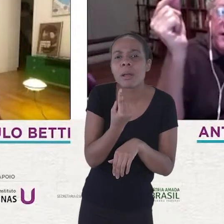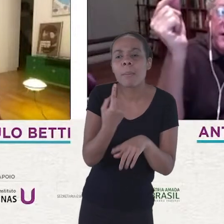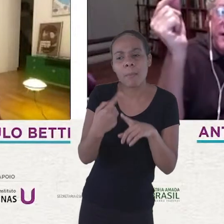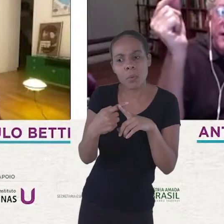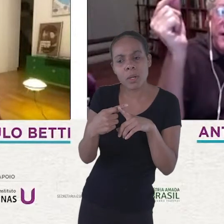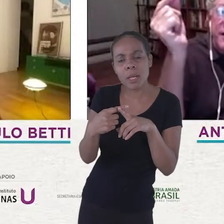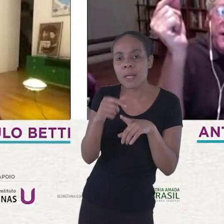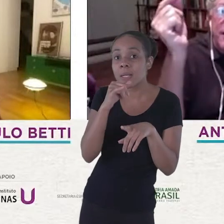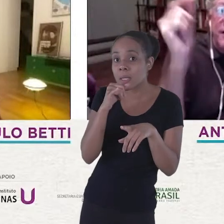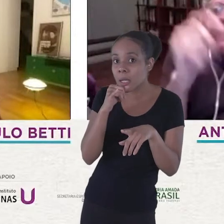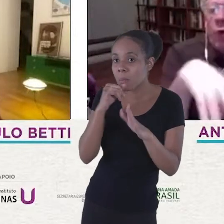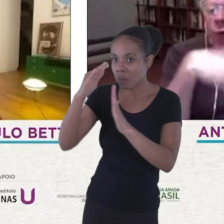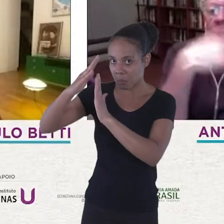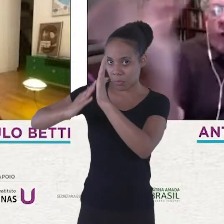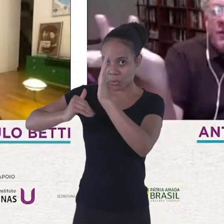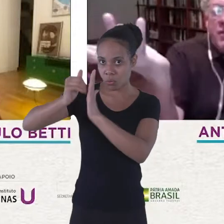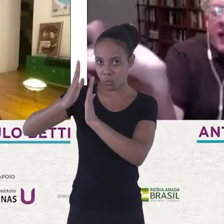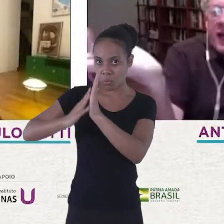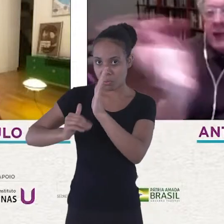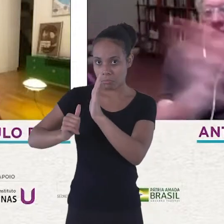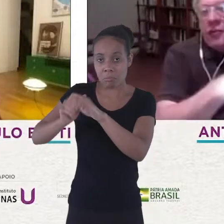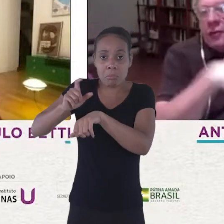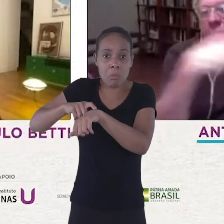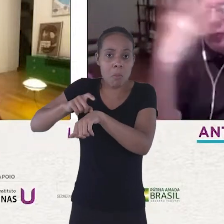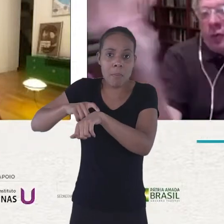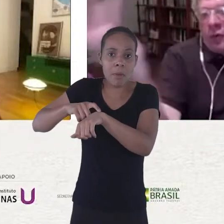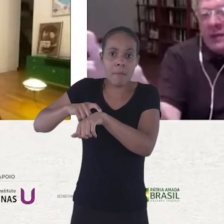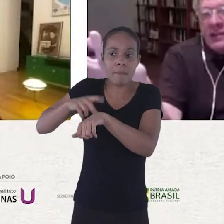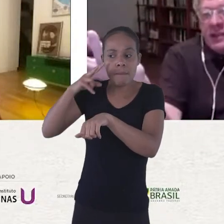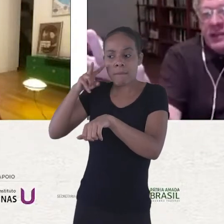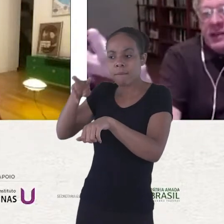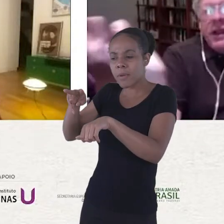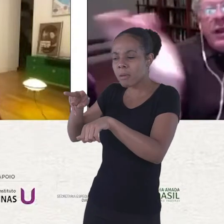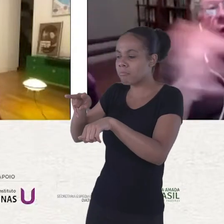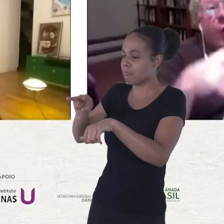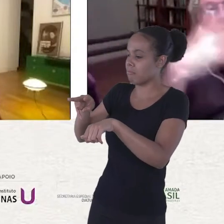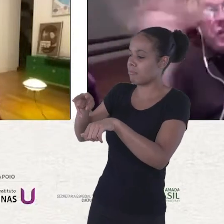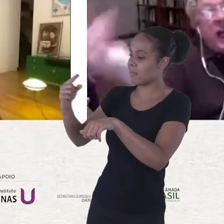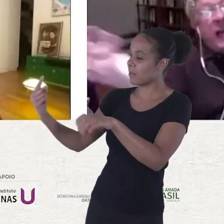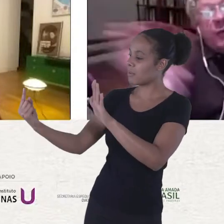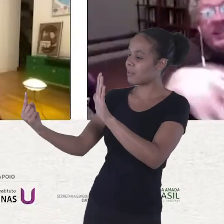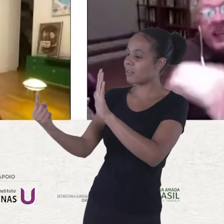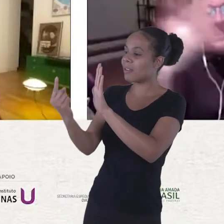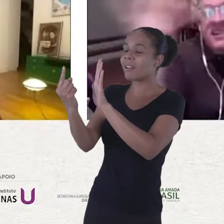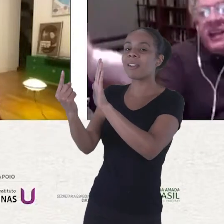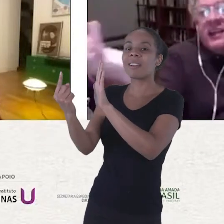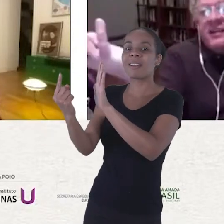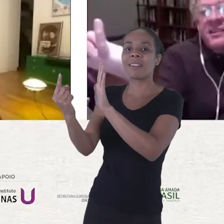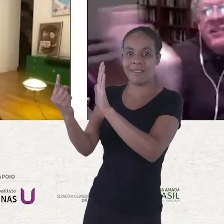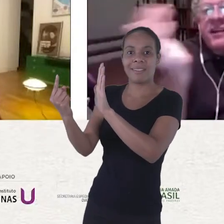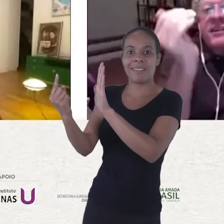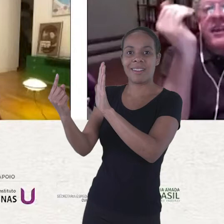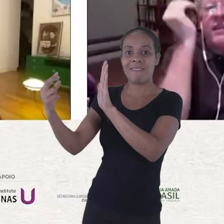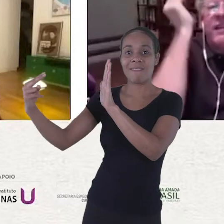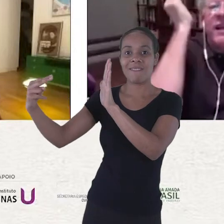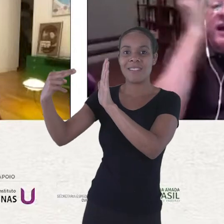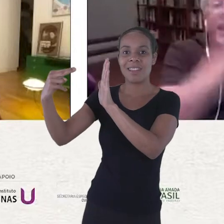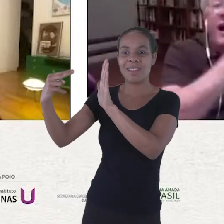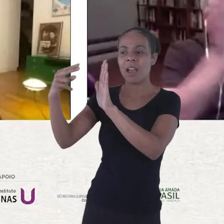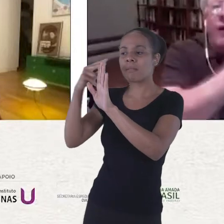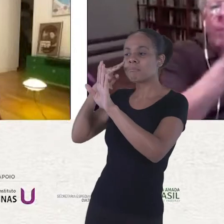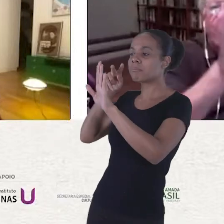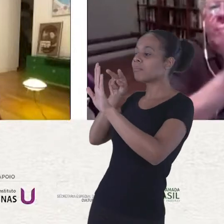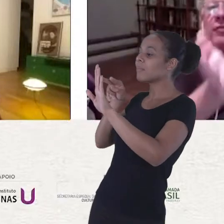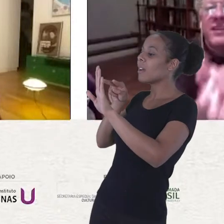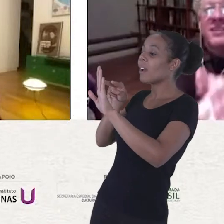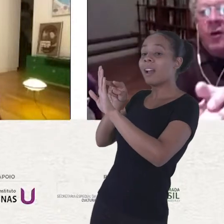ele, né, ou a obra de arte, ou qualquer que seja, ou o teatro, as artes cênicas, você vai ter